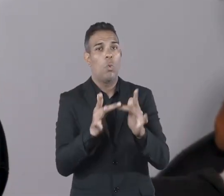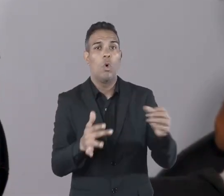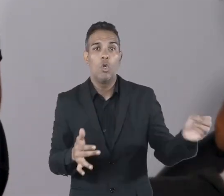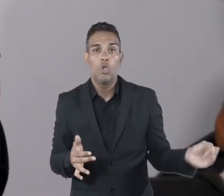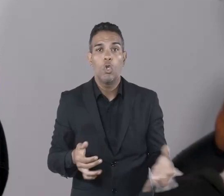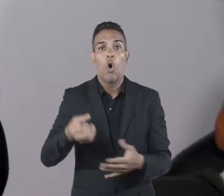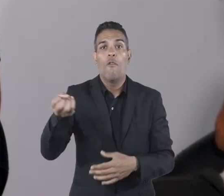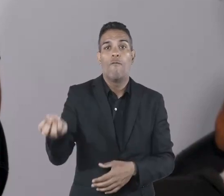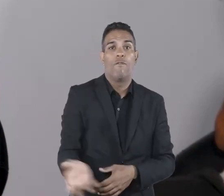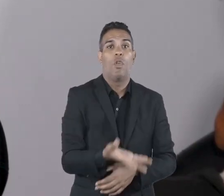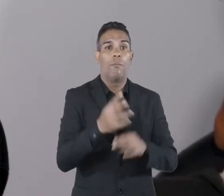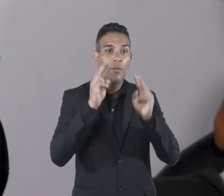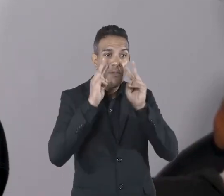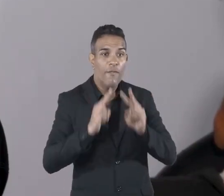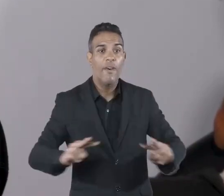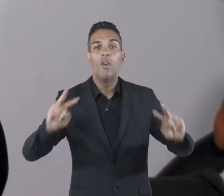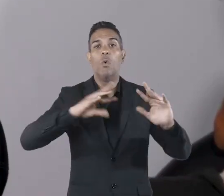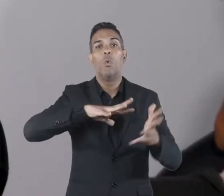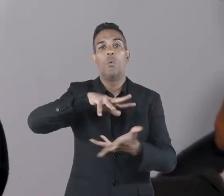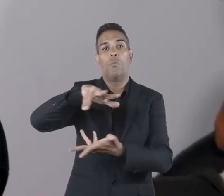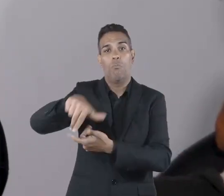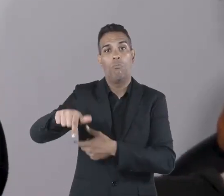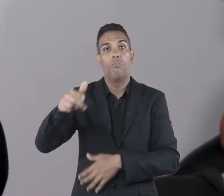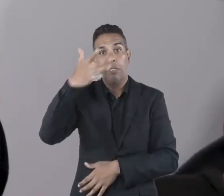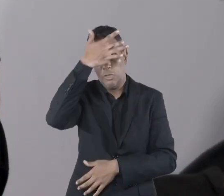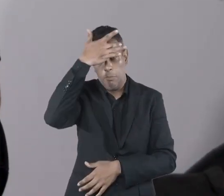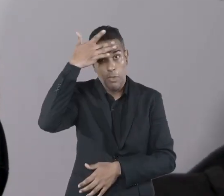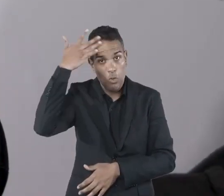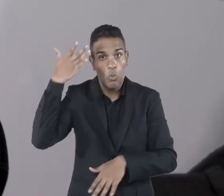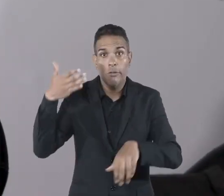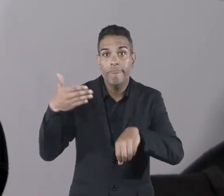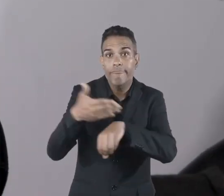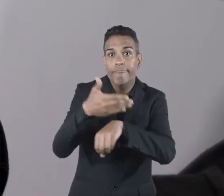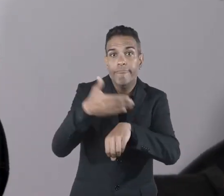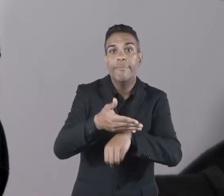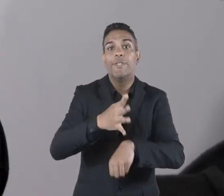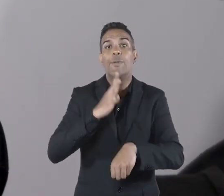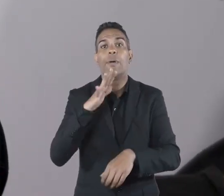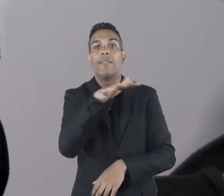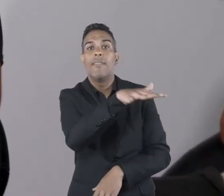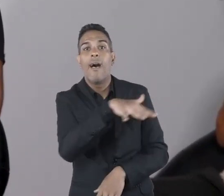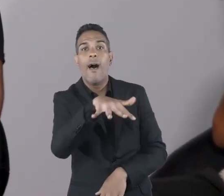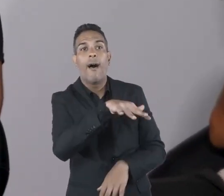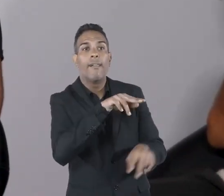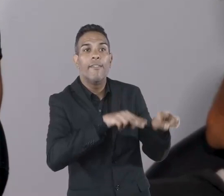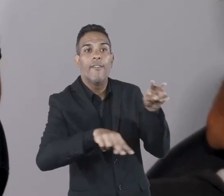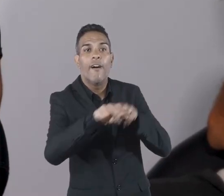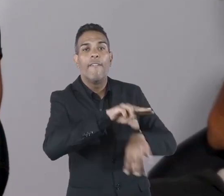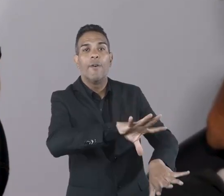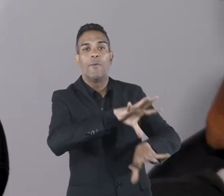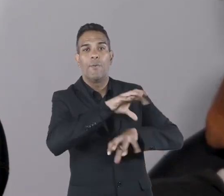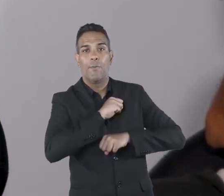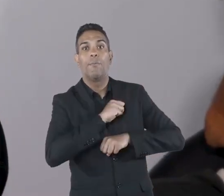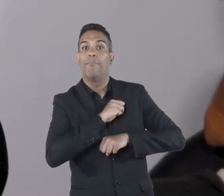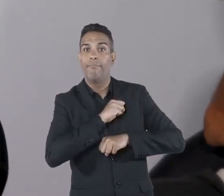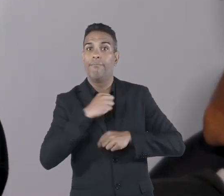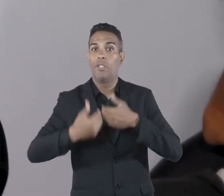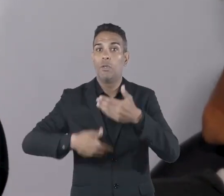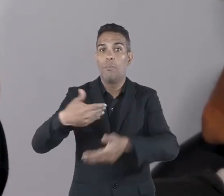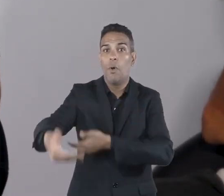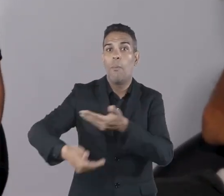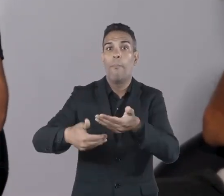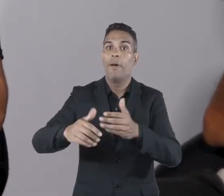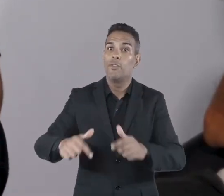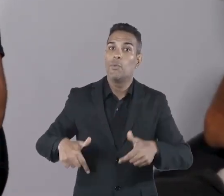língua possa conectar essas novas, essas diferentes visões de mundo e que as pessoas acessem, fiquem com aquilo que fizer sentido e deixem aquilo